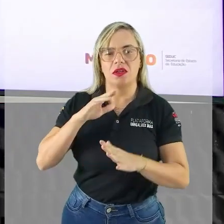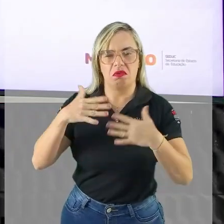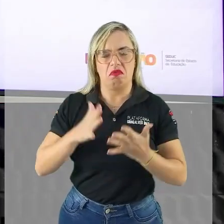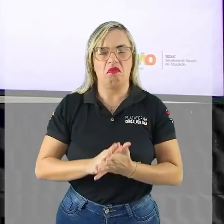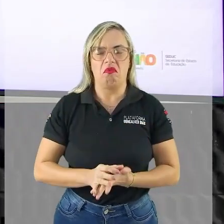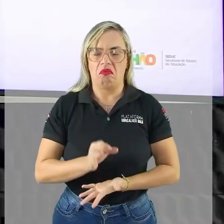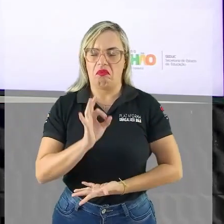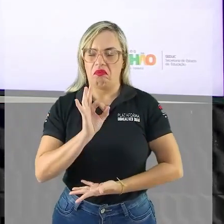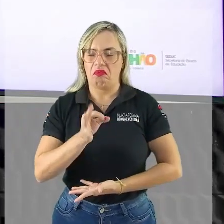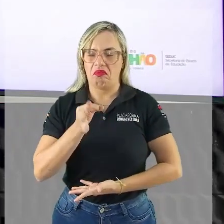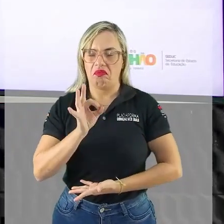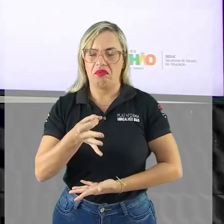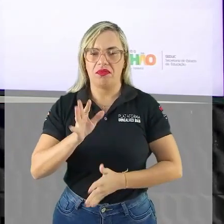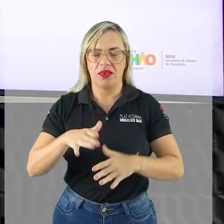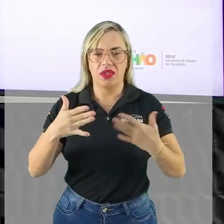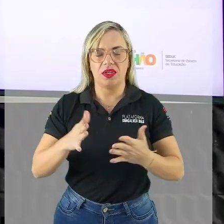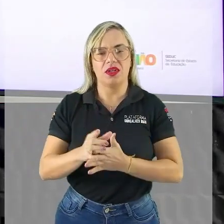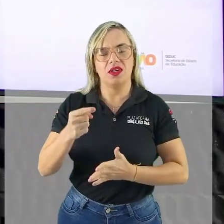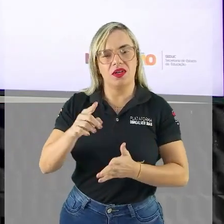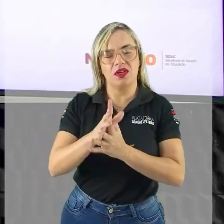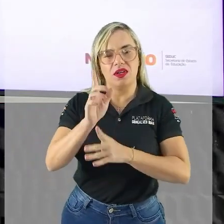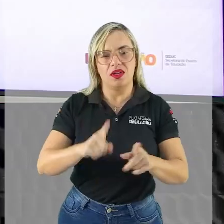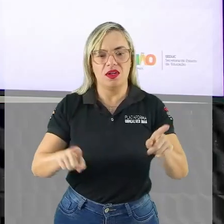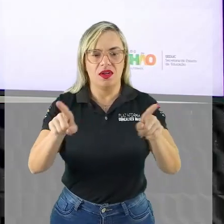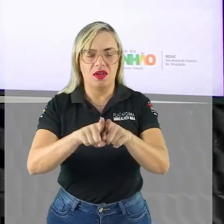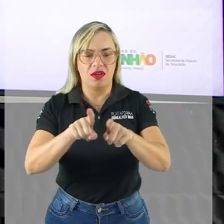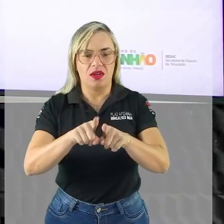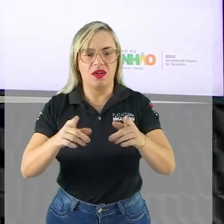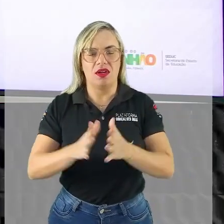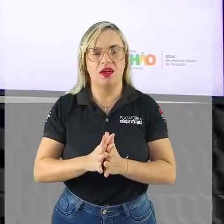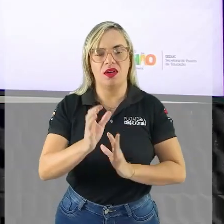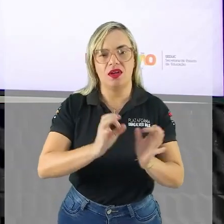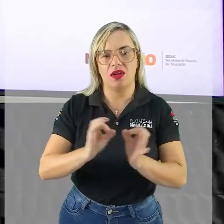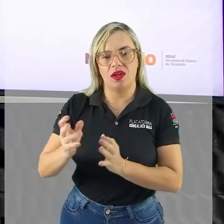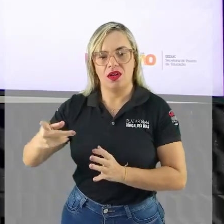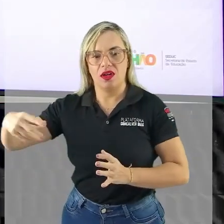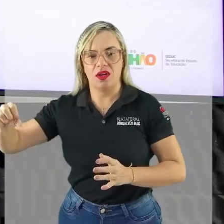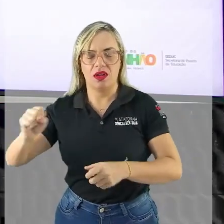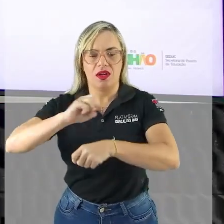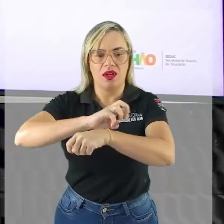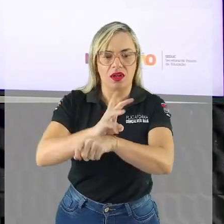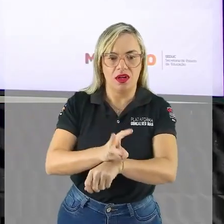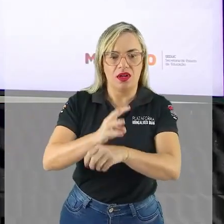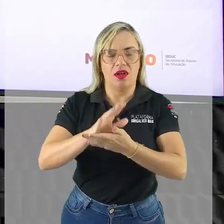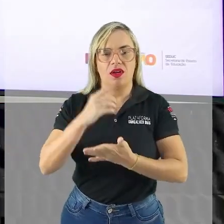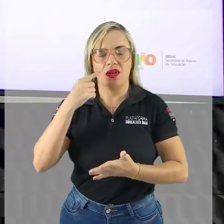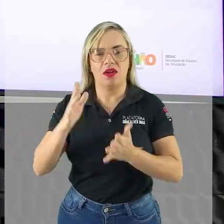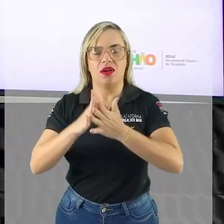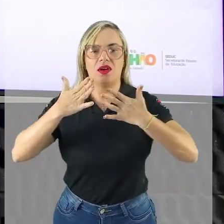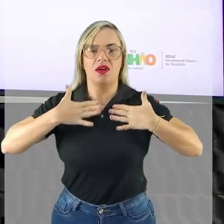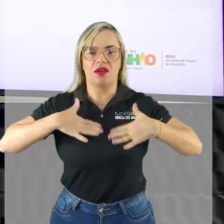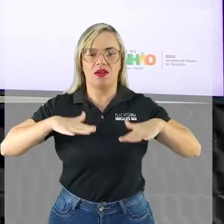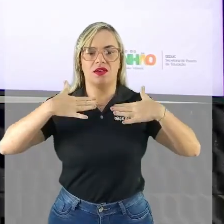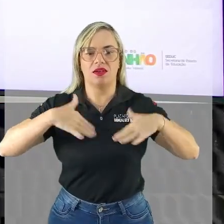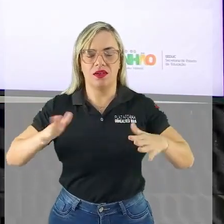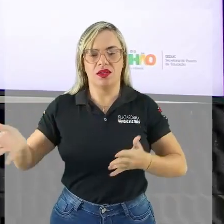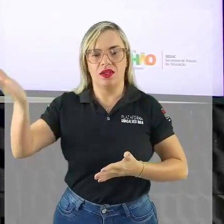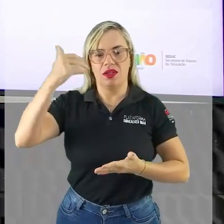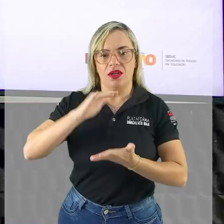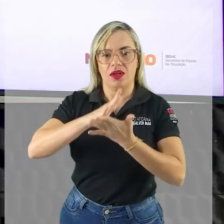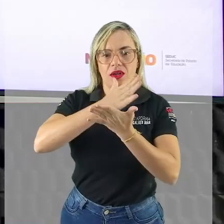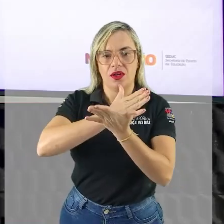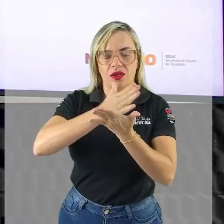bem preparado, assim como você que vai fazer o programa Paz da UEMA. Beleza, gente? Tranquilo? Então,